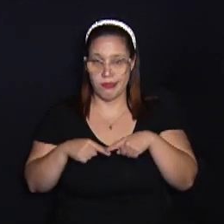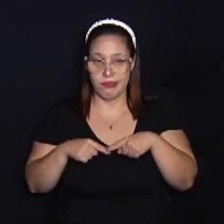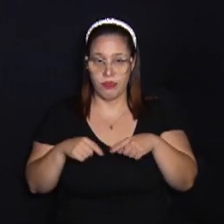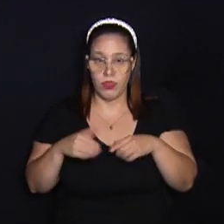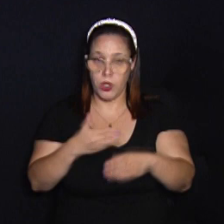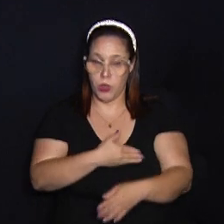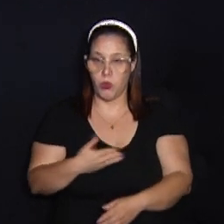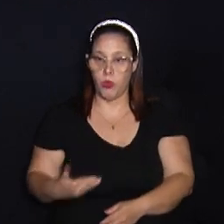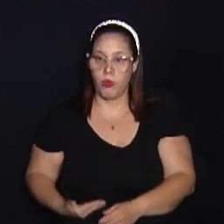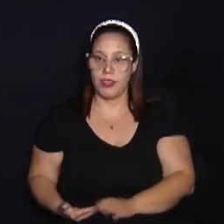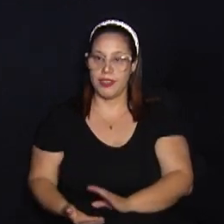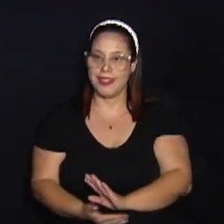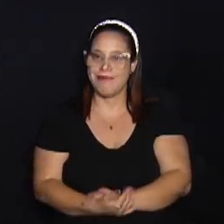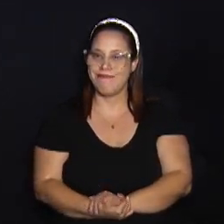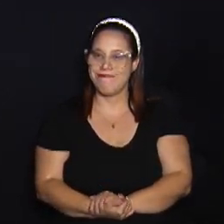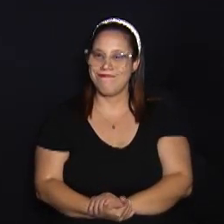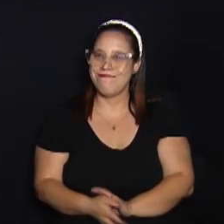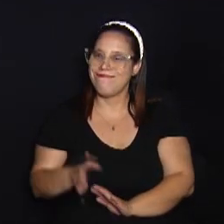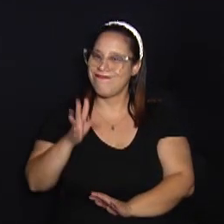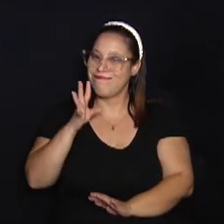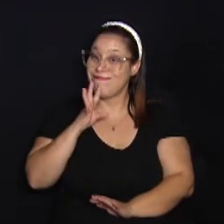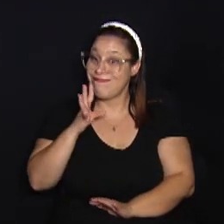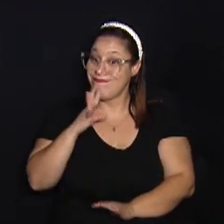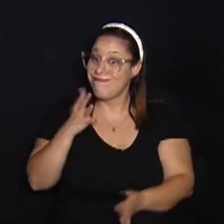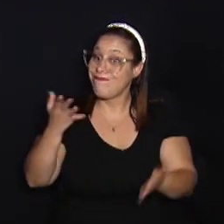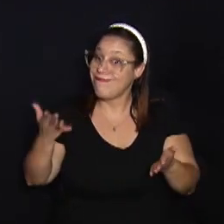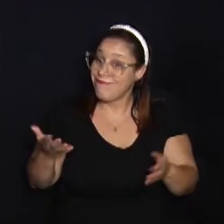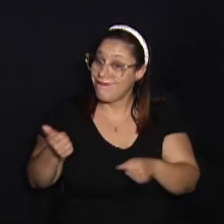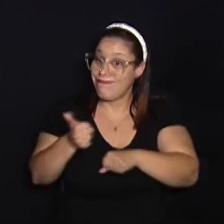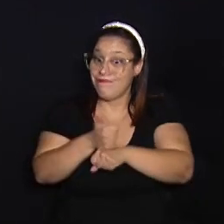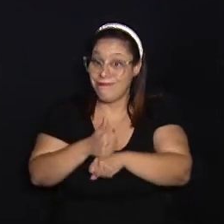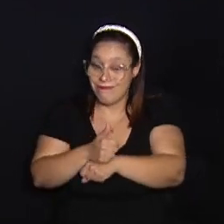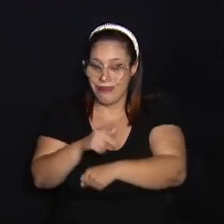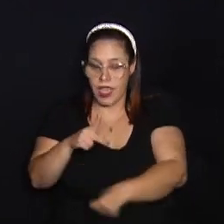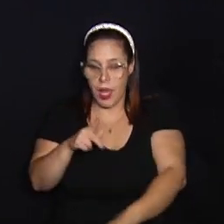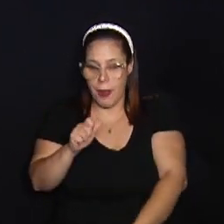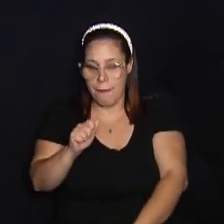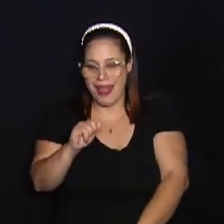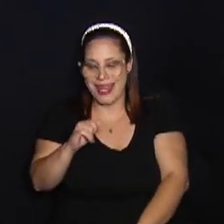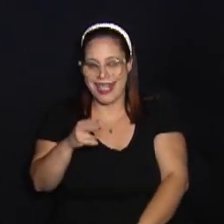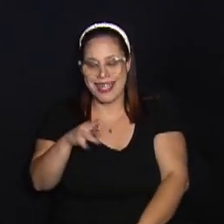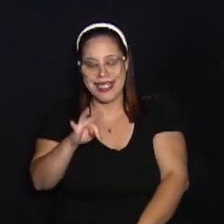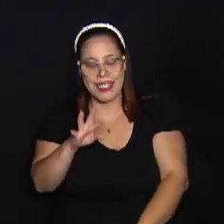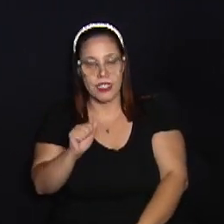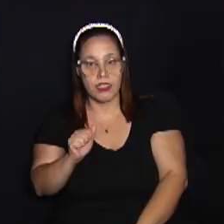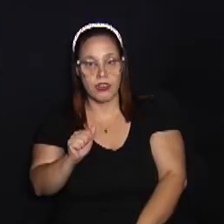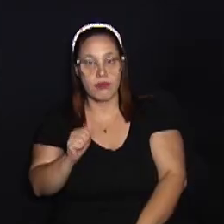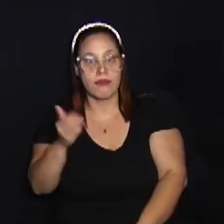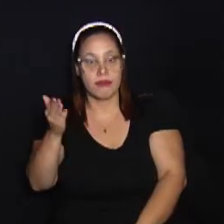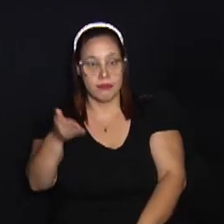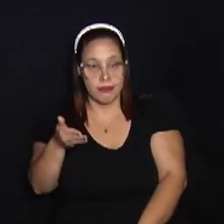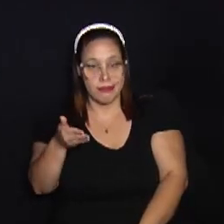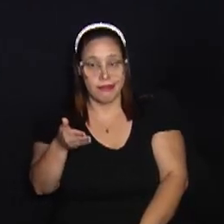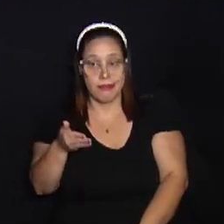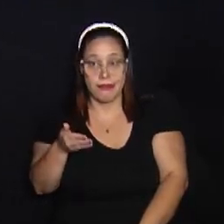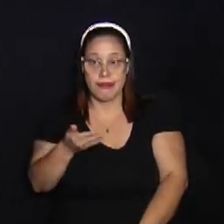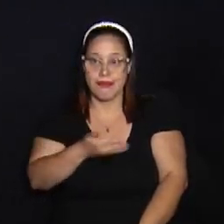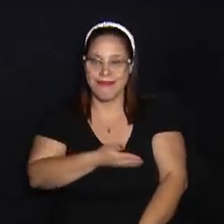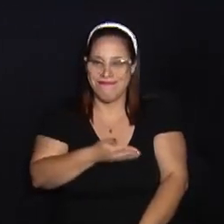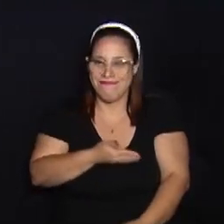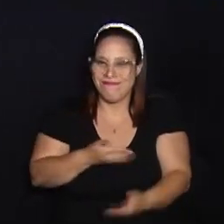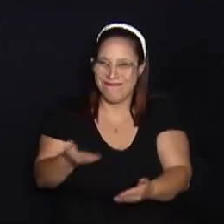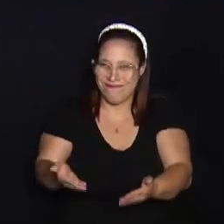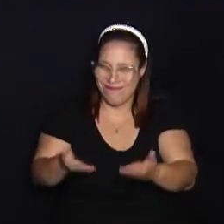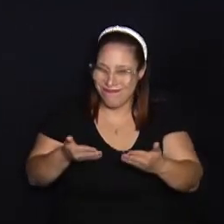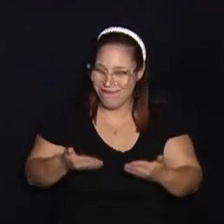espaços e obras públicas. Vamos conhecer, então, a profissão de paisagista. Para isso, estamos com o